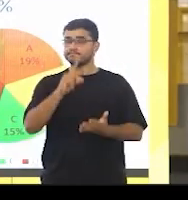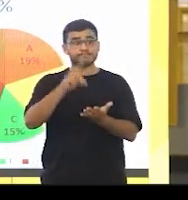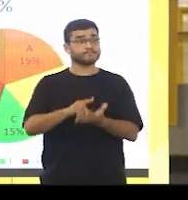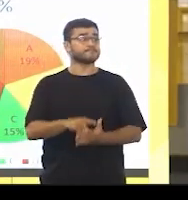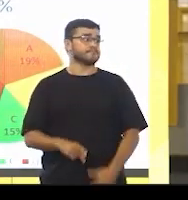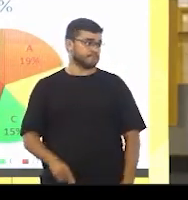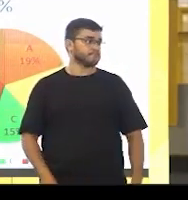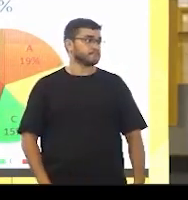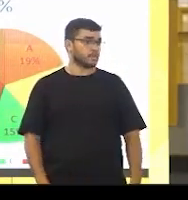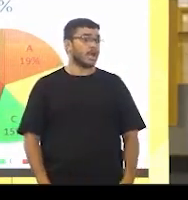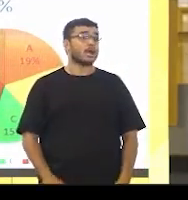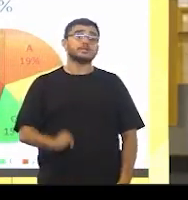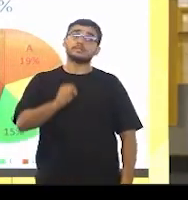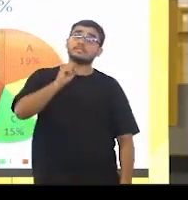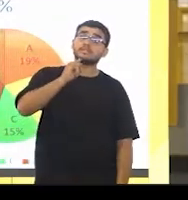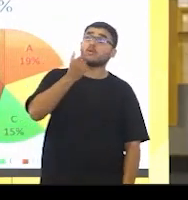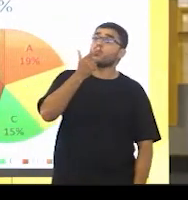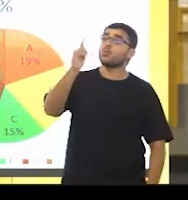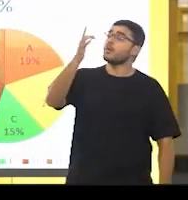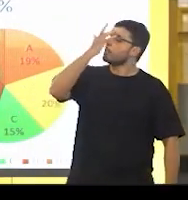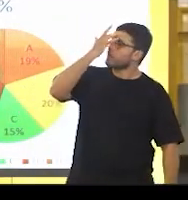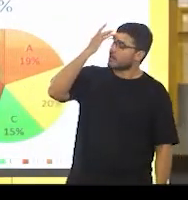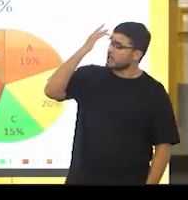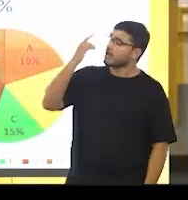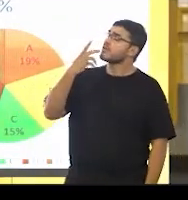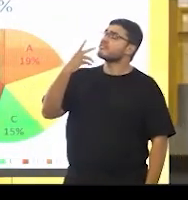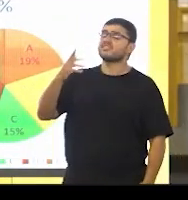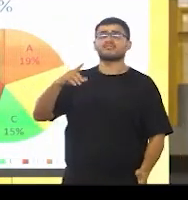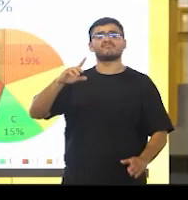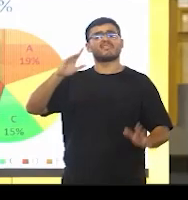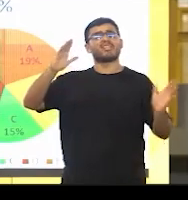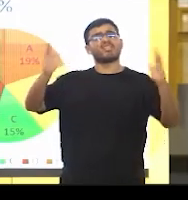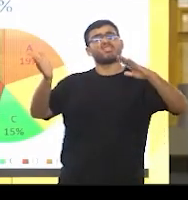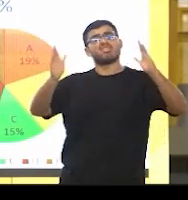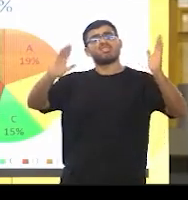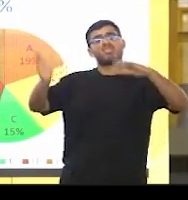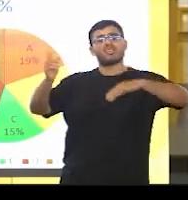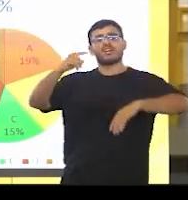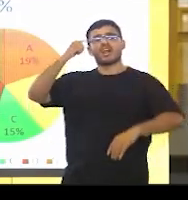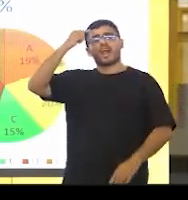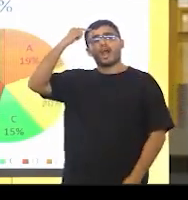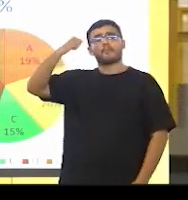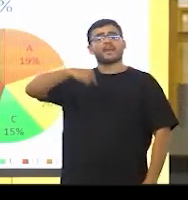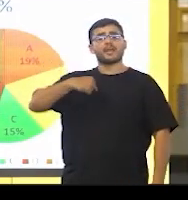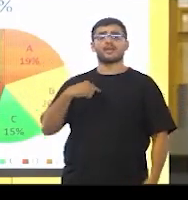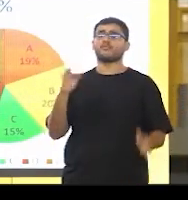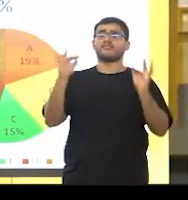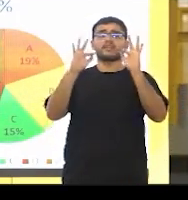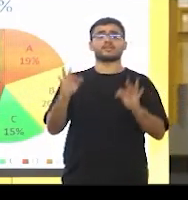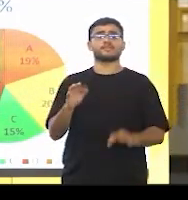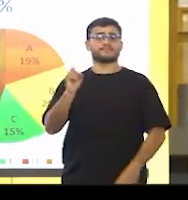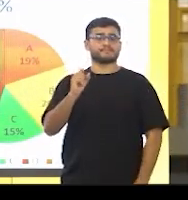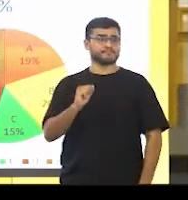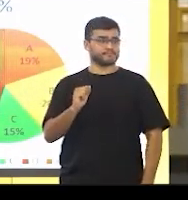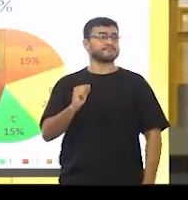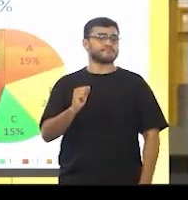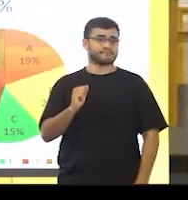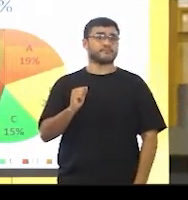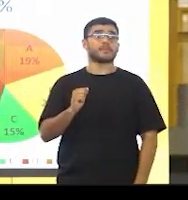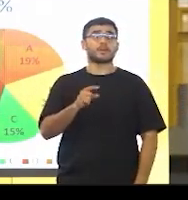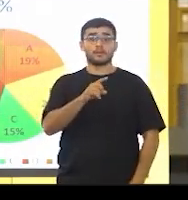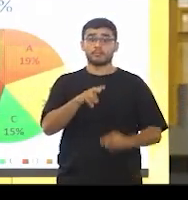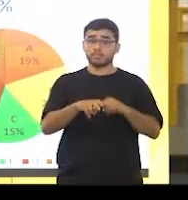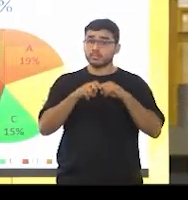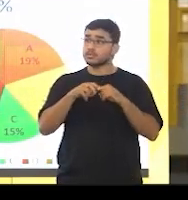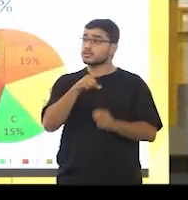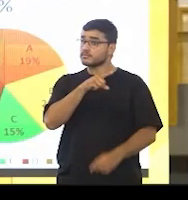é. Mas todo aquele que adia o momento da sua felicidade, essa pessoa não pode ser feliz. Por isso,